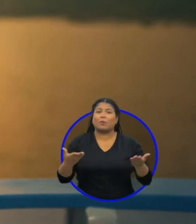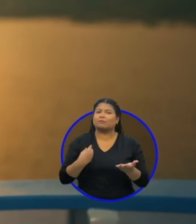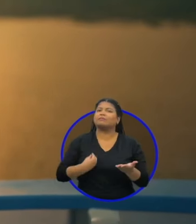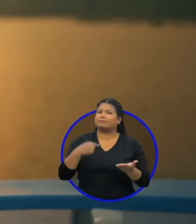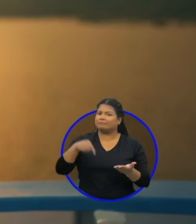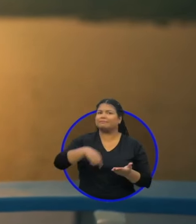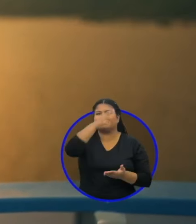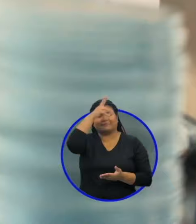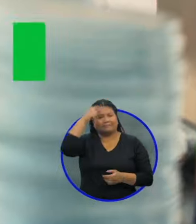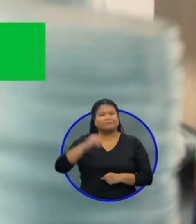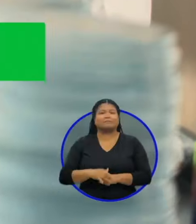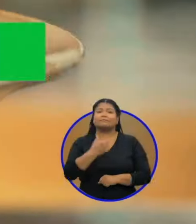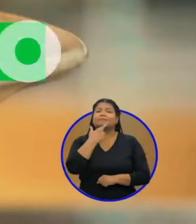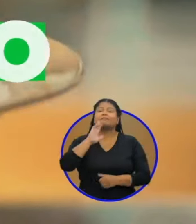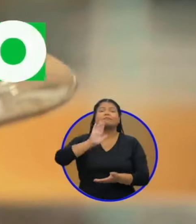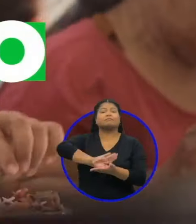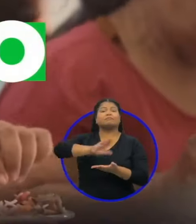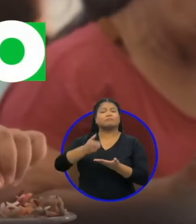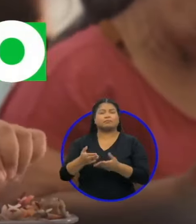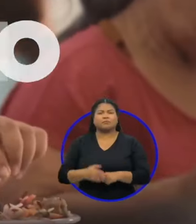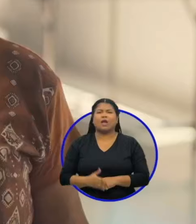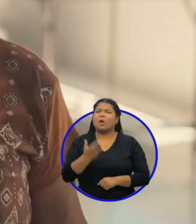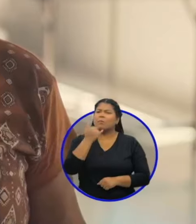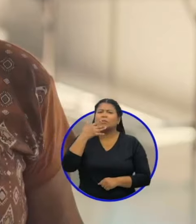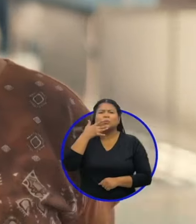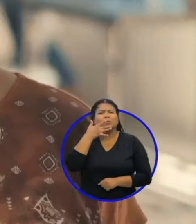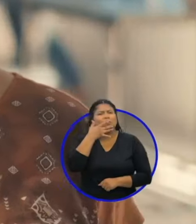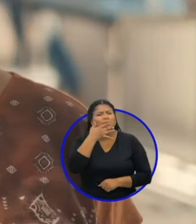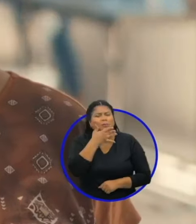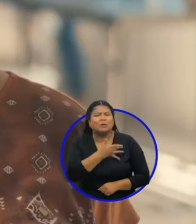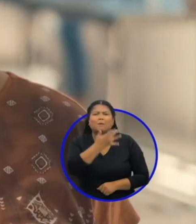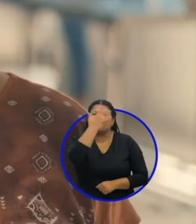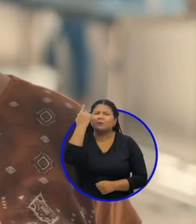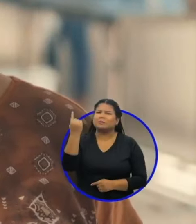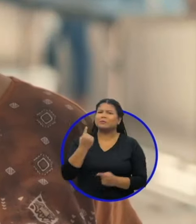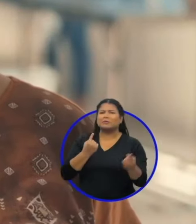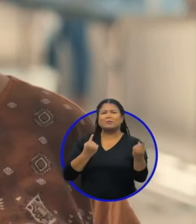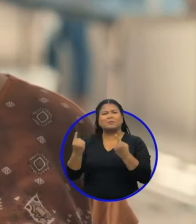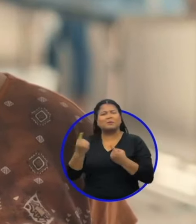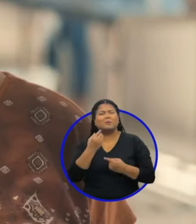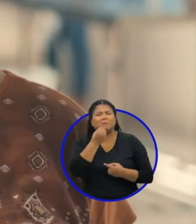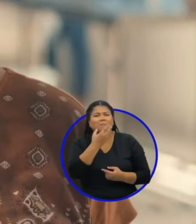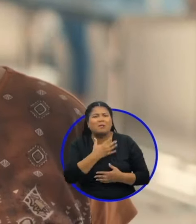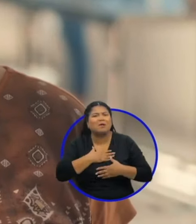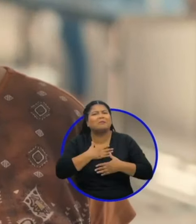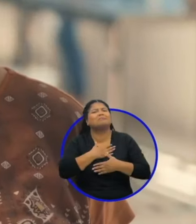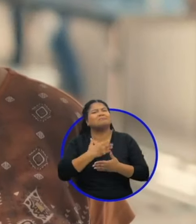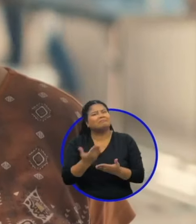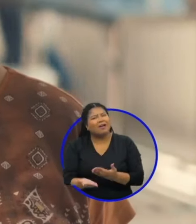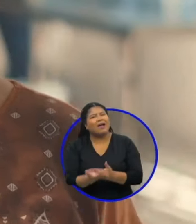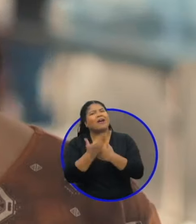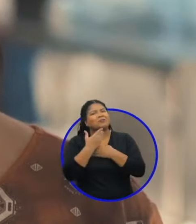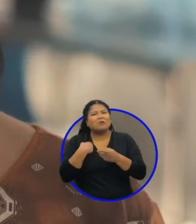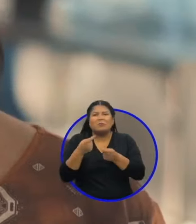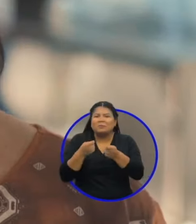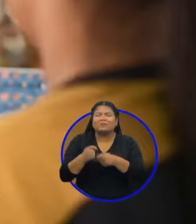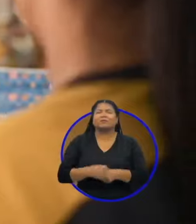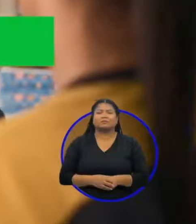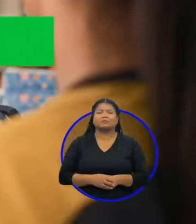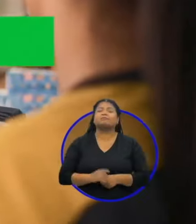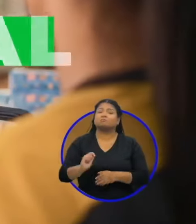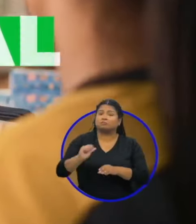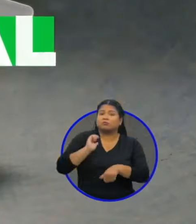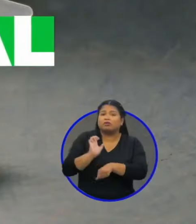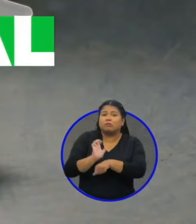que hoje existem em Manaus. Prato cheio. A comida é muito gostosa, as pessoas me atendem bem e me ajudou na minha economia.